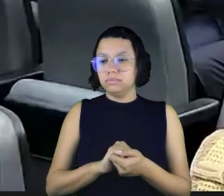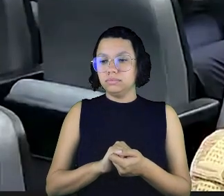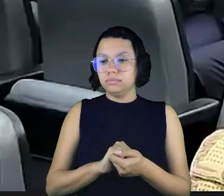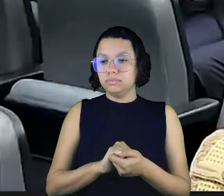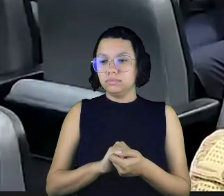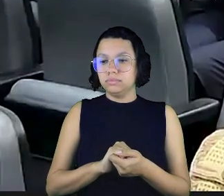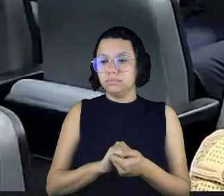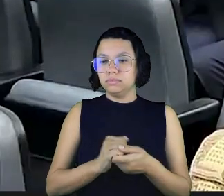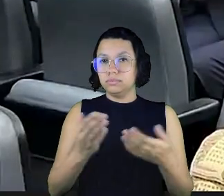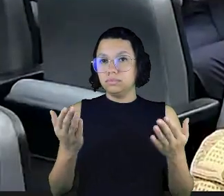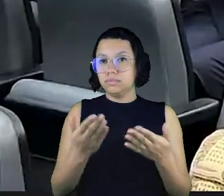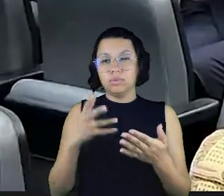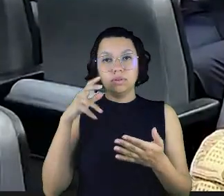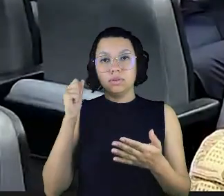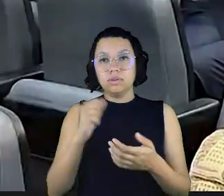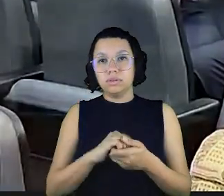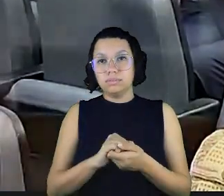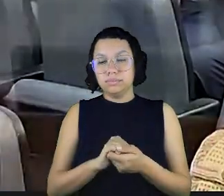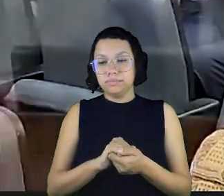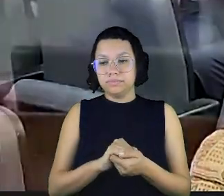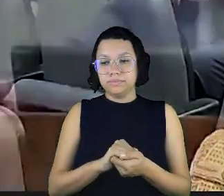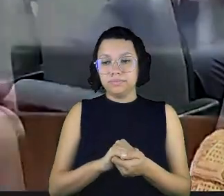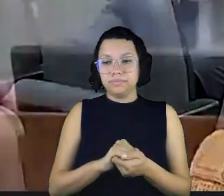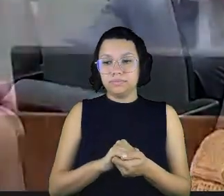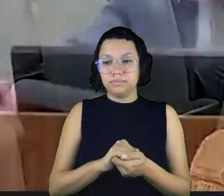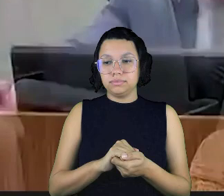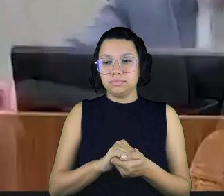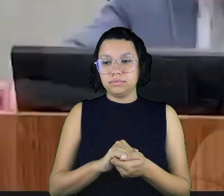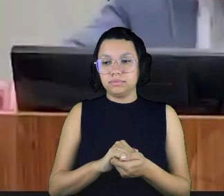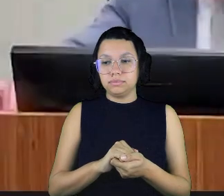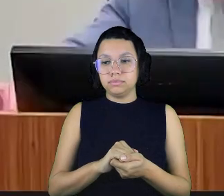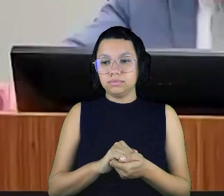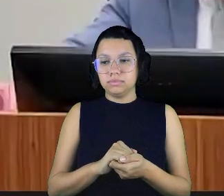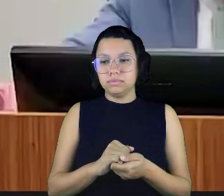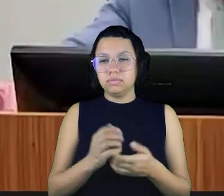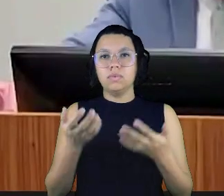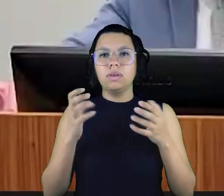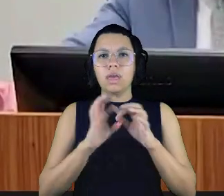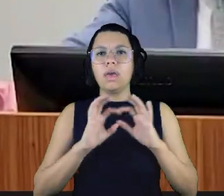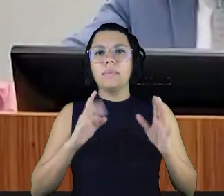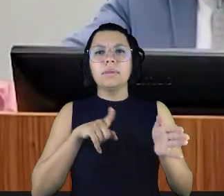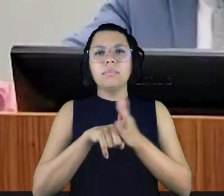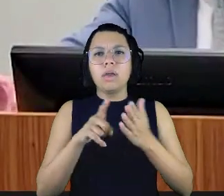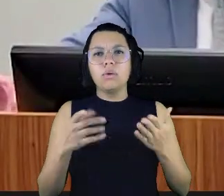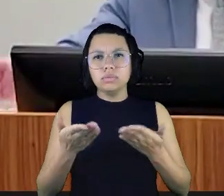Tá. Você quer abrir perguntas aqui para o pessoal que está aqui presencial e você quer dar uma olhada, né?